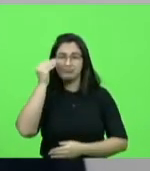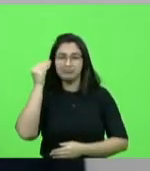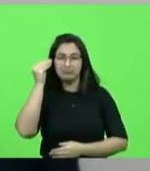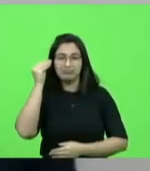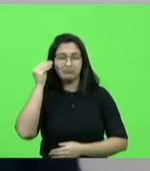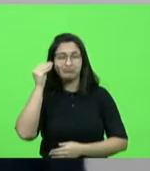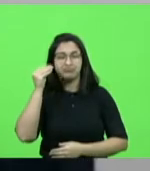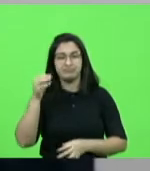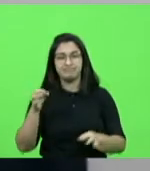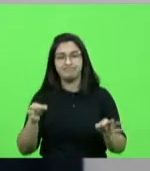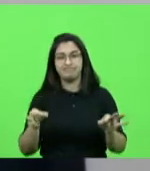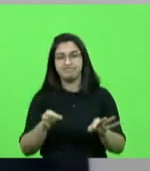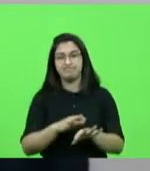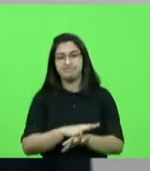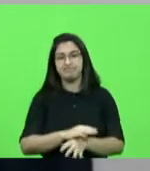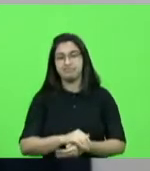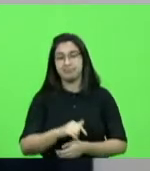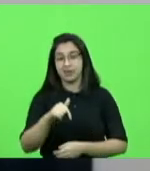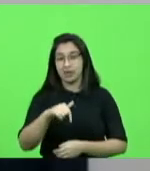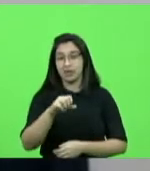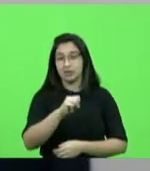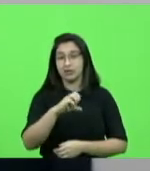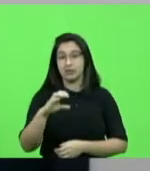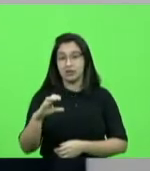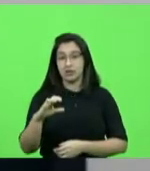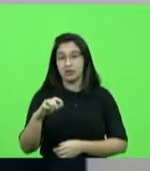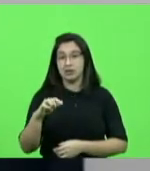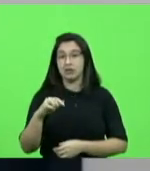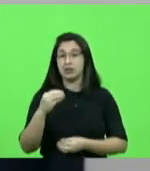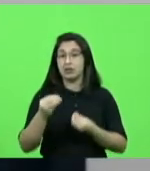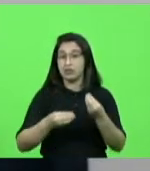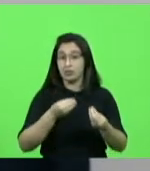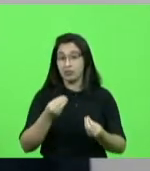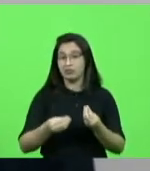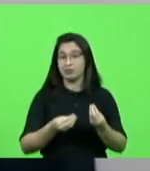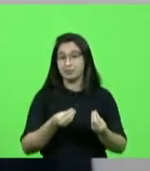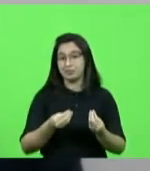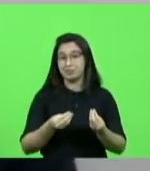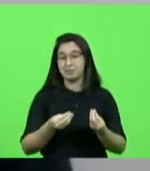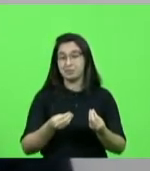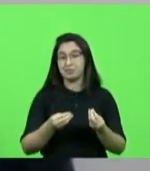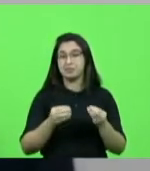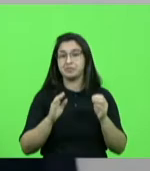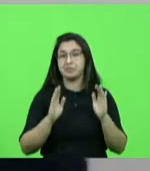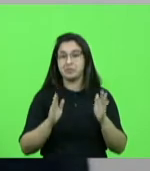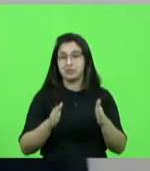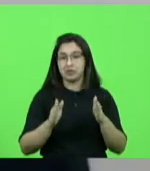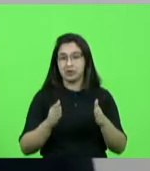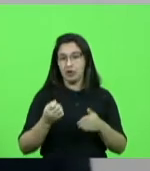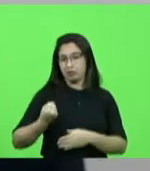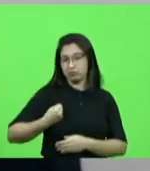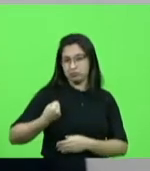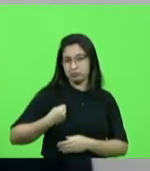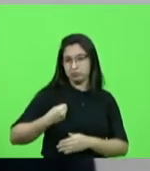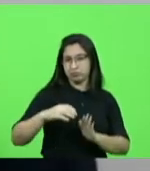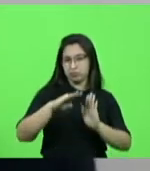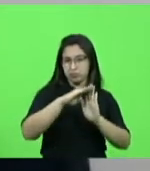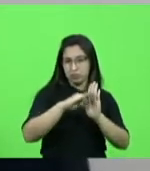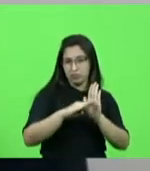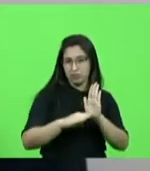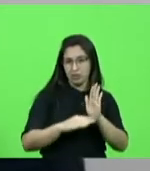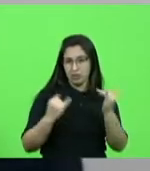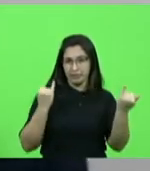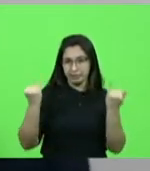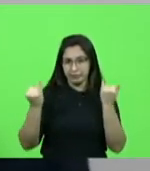Santa Catarina também, o novo coronavírus causou já, até os dados informados ontem